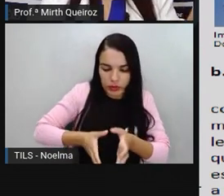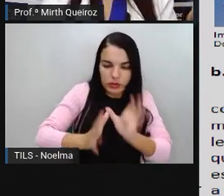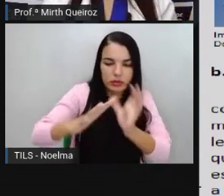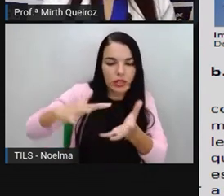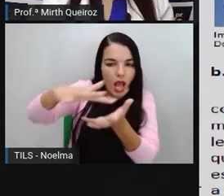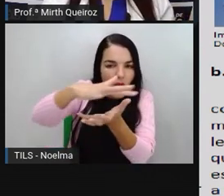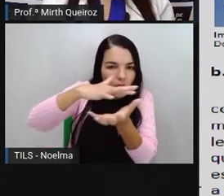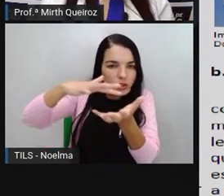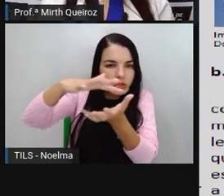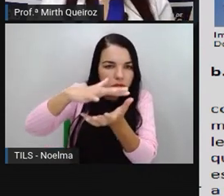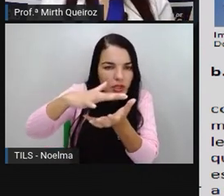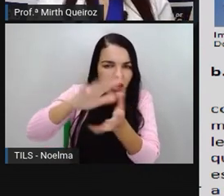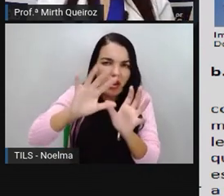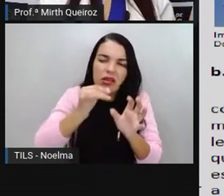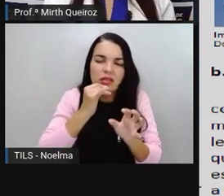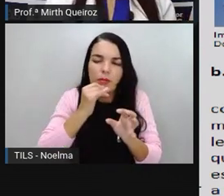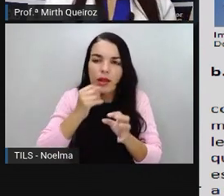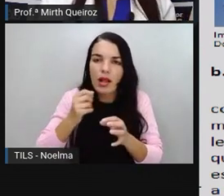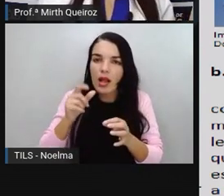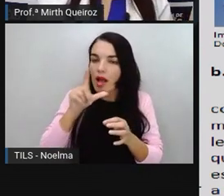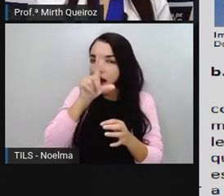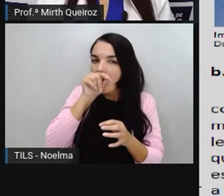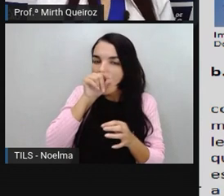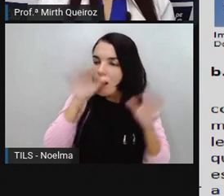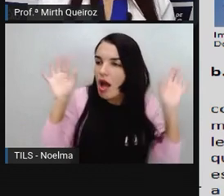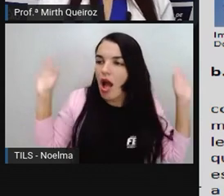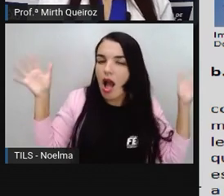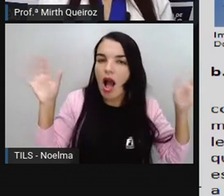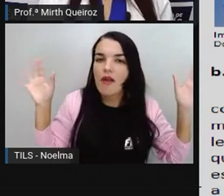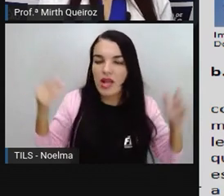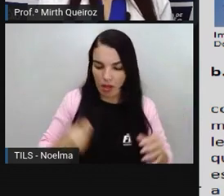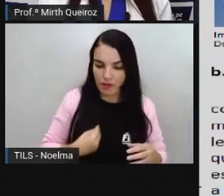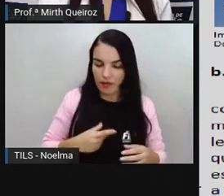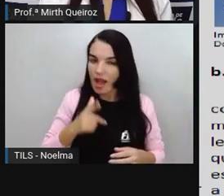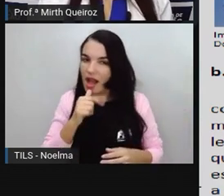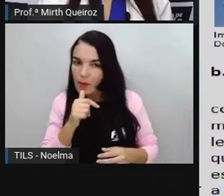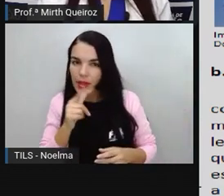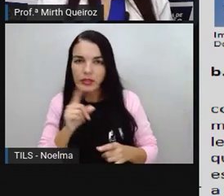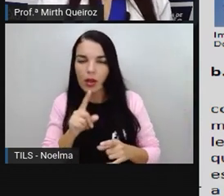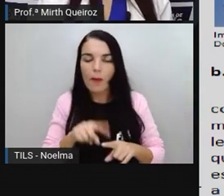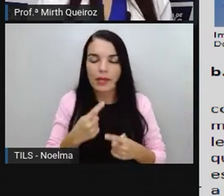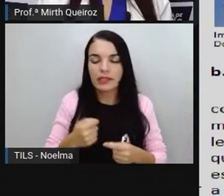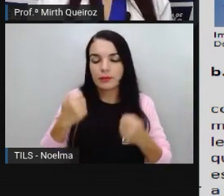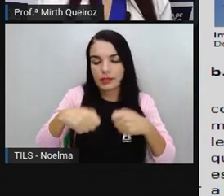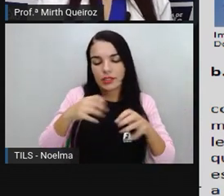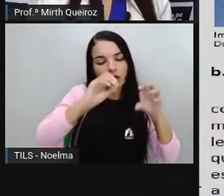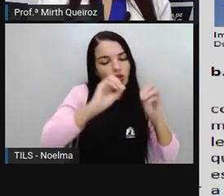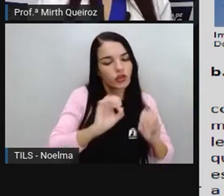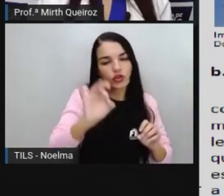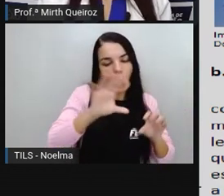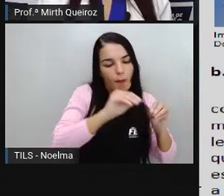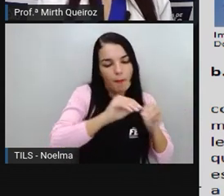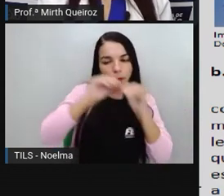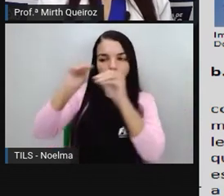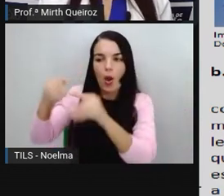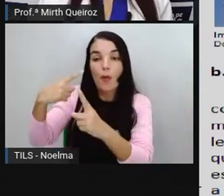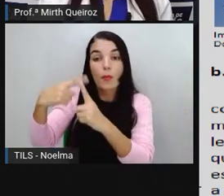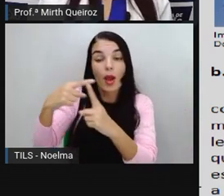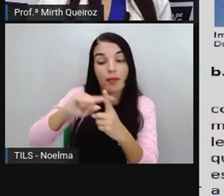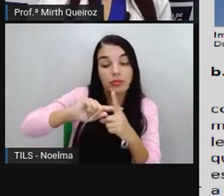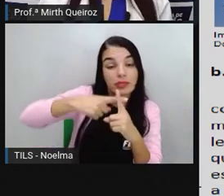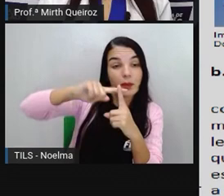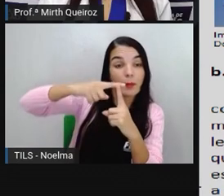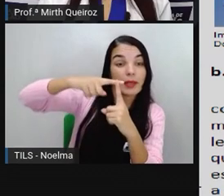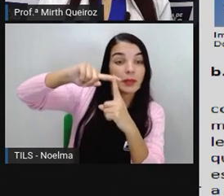exemplo, uma ave não vive na água, né? Mas de um espaço para outro espaço devido aí à temperatura. Ocorre,